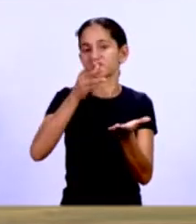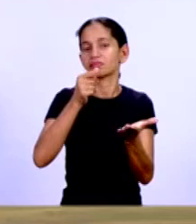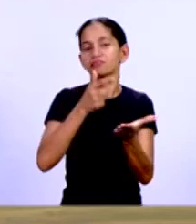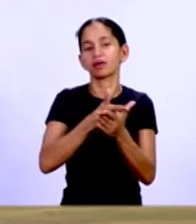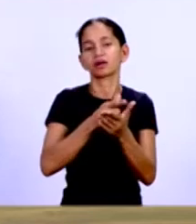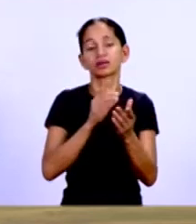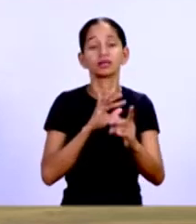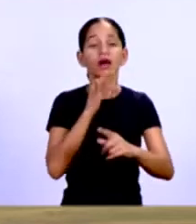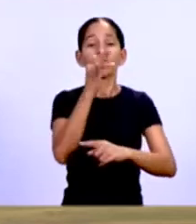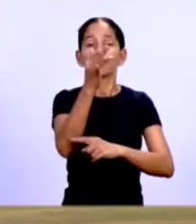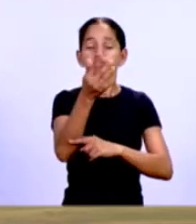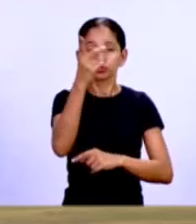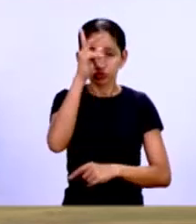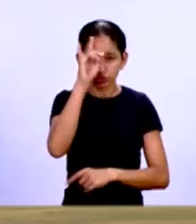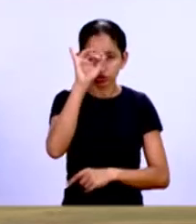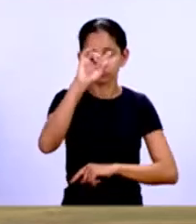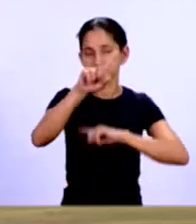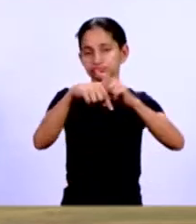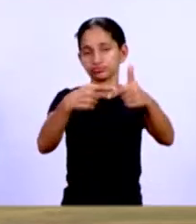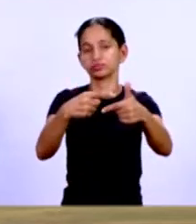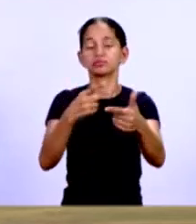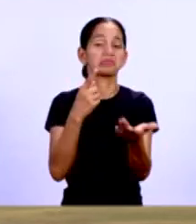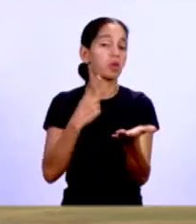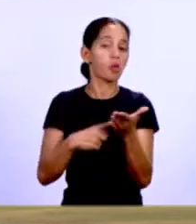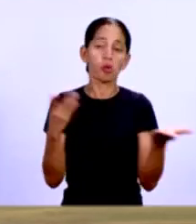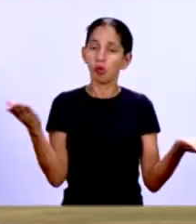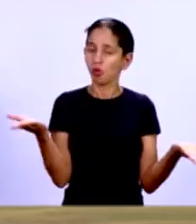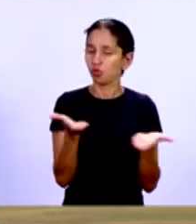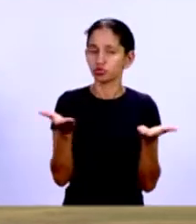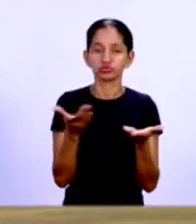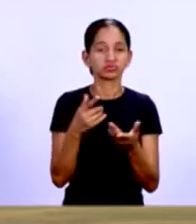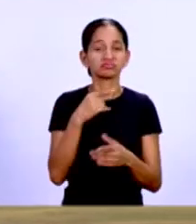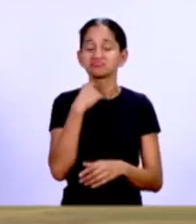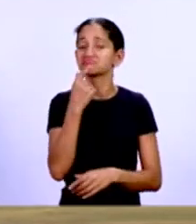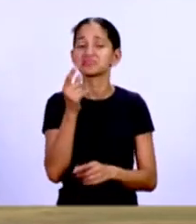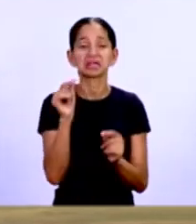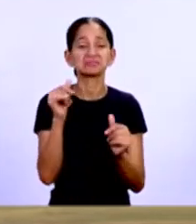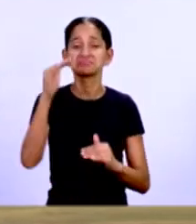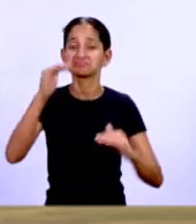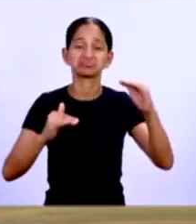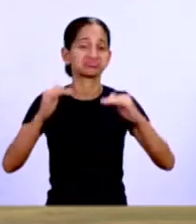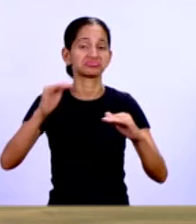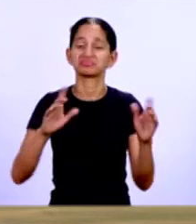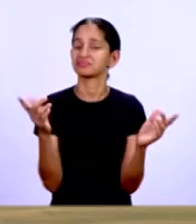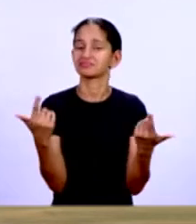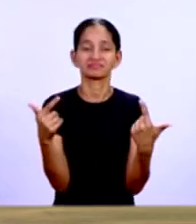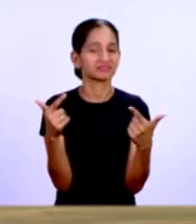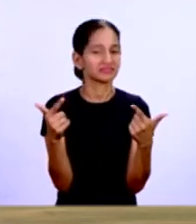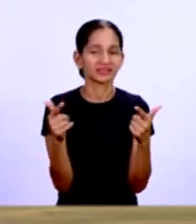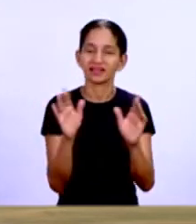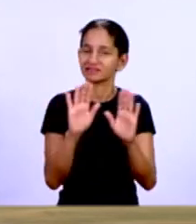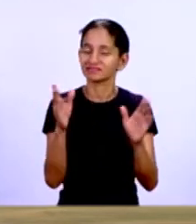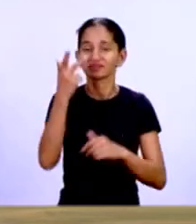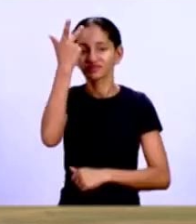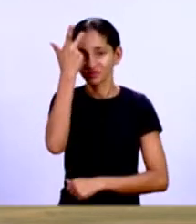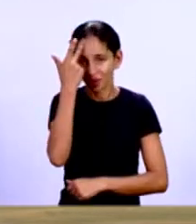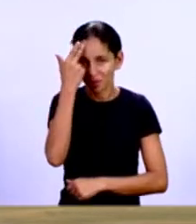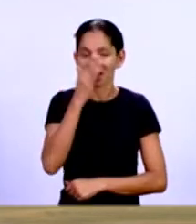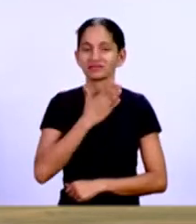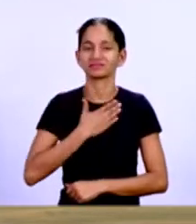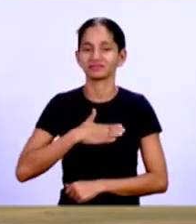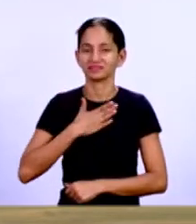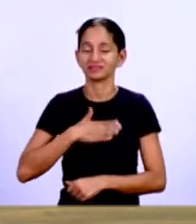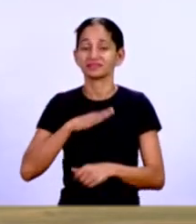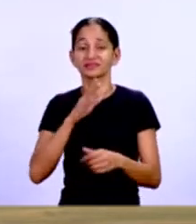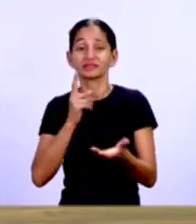na data futura, pague o dólar que você contratou hoje. Então você não tem risco de oscilação. Digamos, o único risco